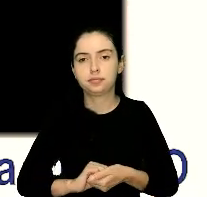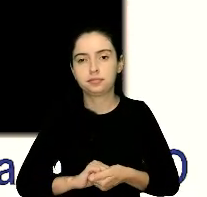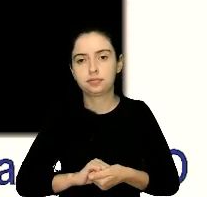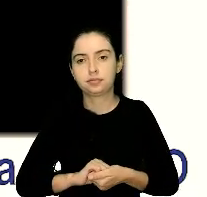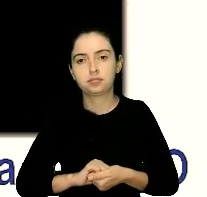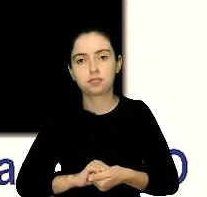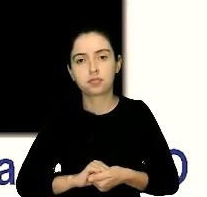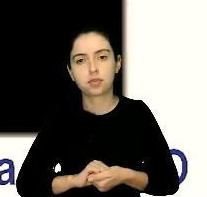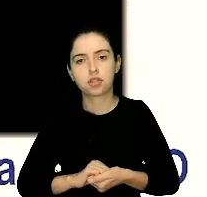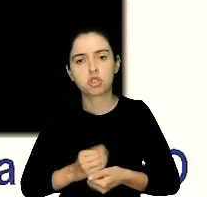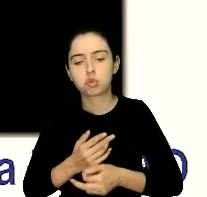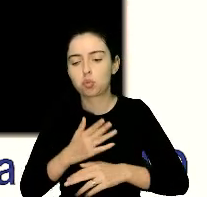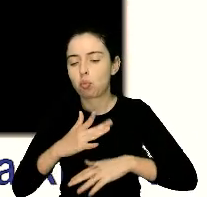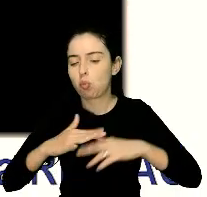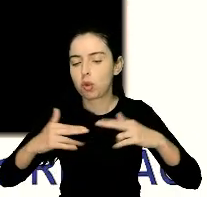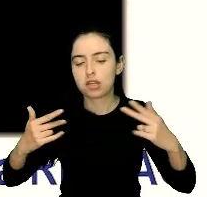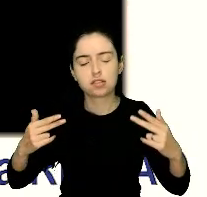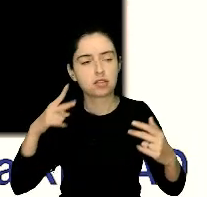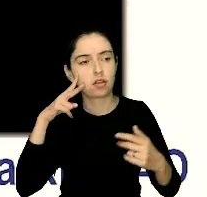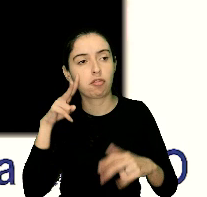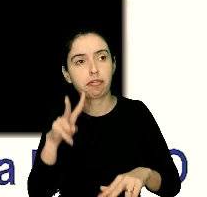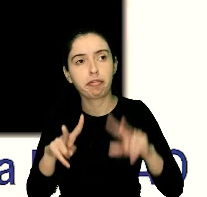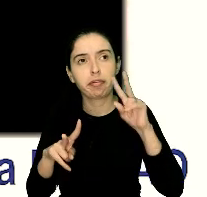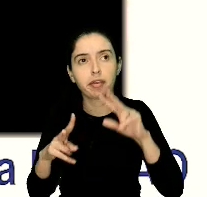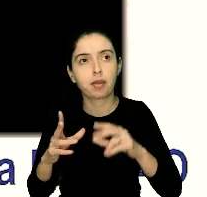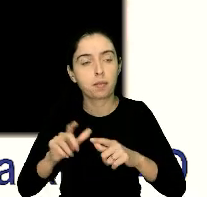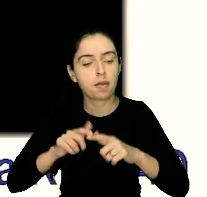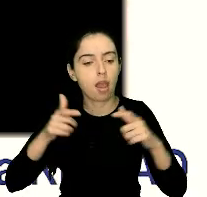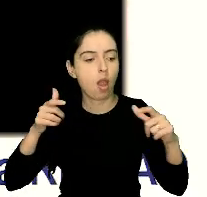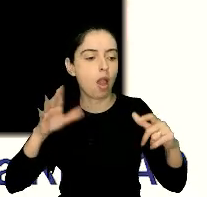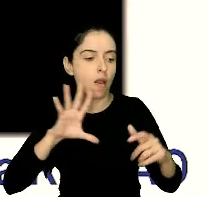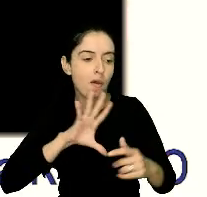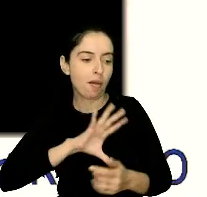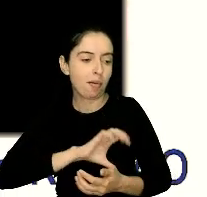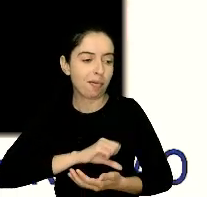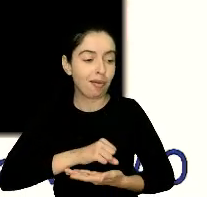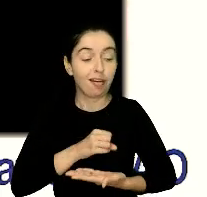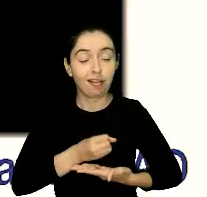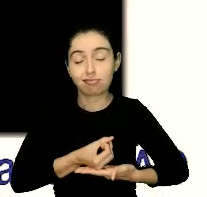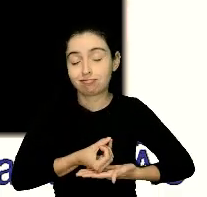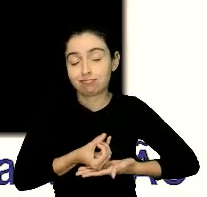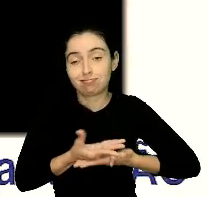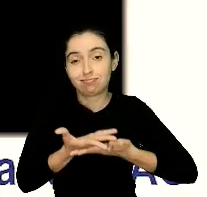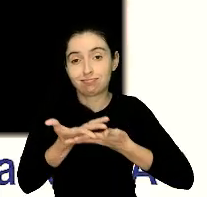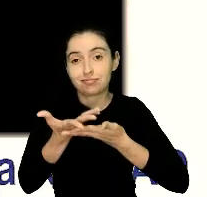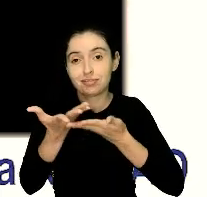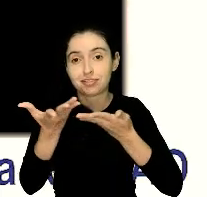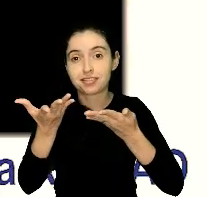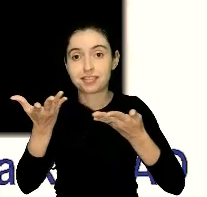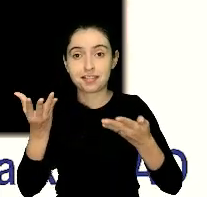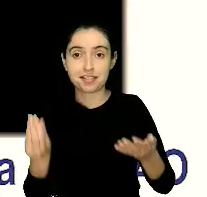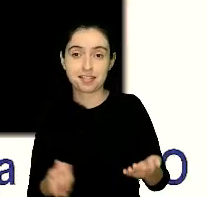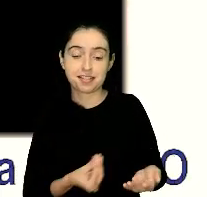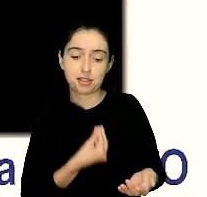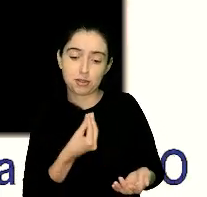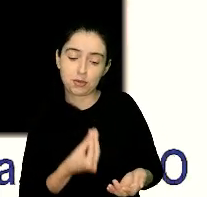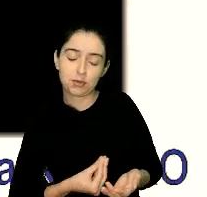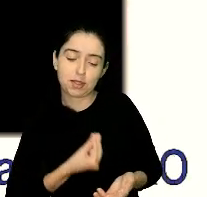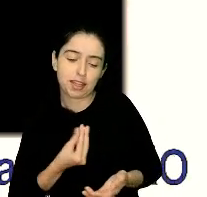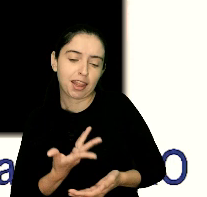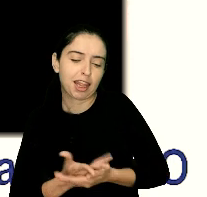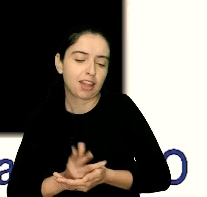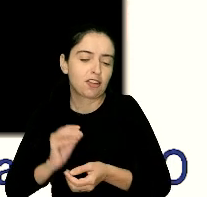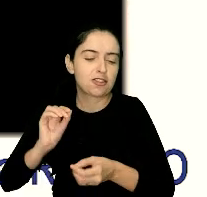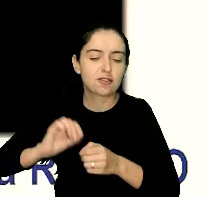Dessas coisas que não se vê, a maior é o amor, que está sempre no que você faz, do jeito